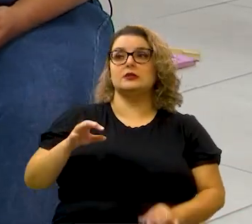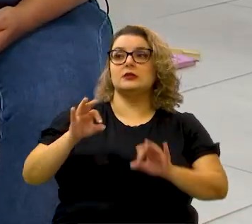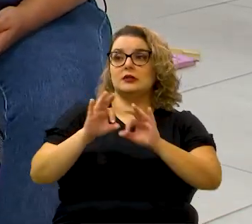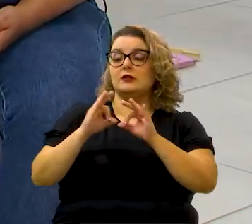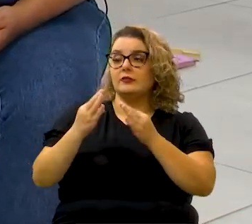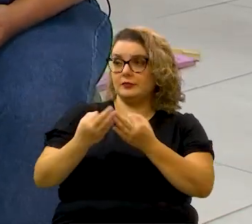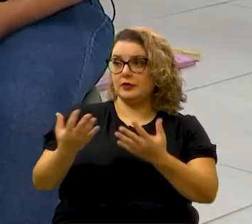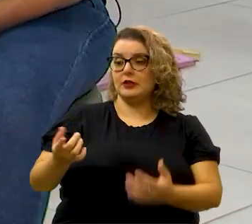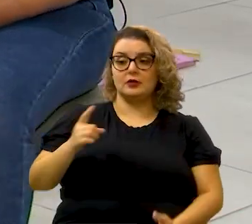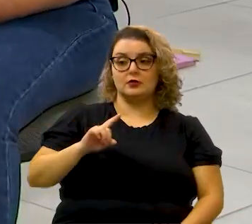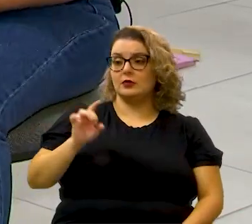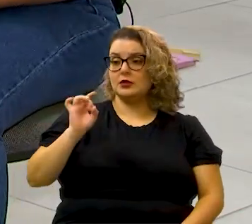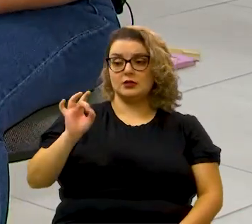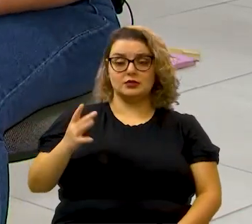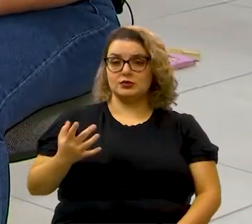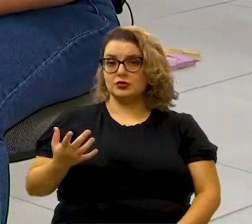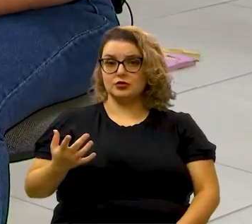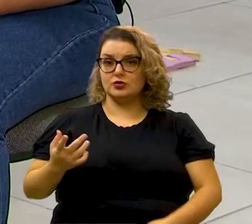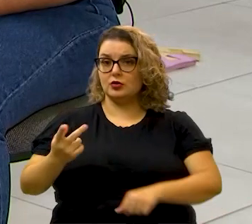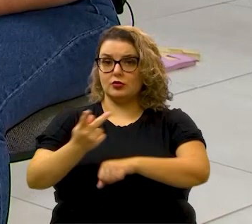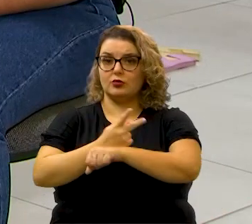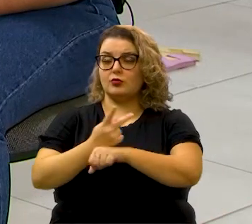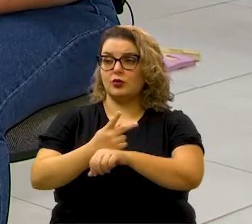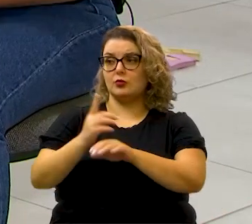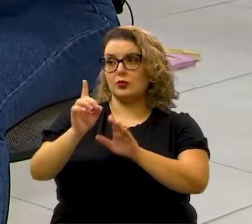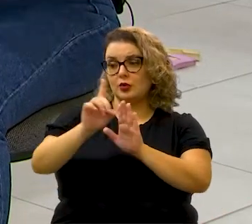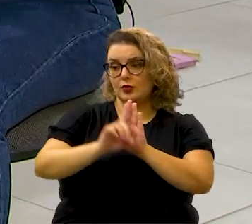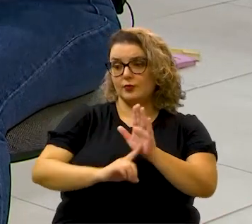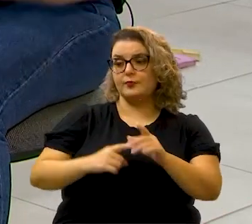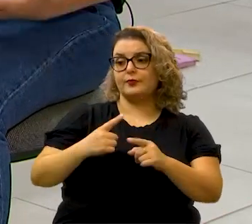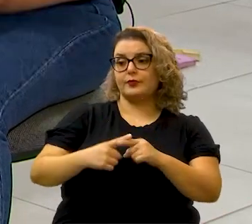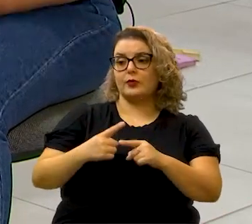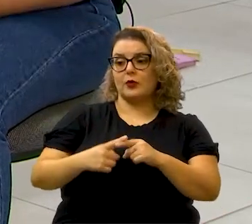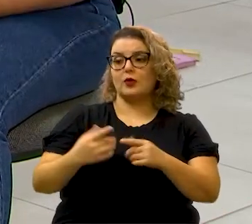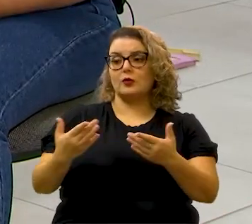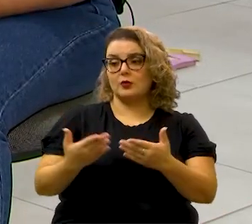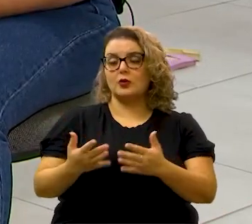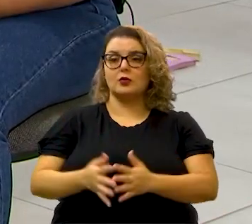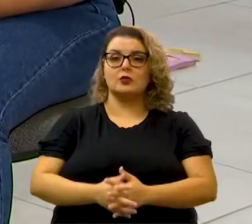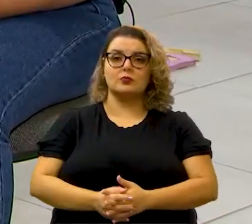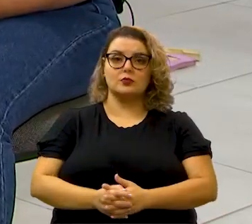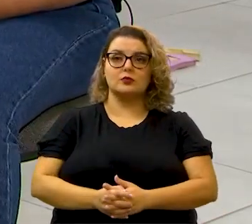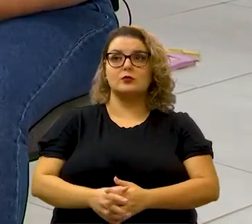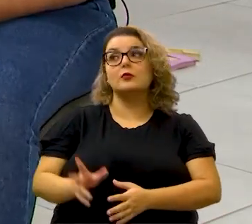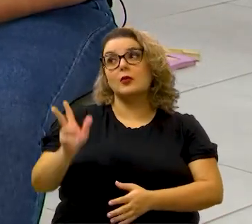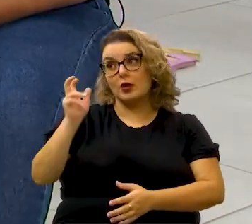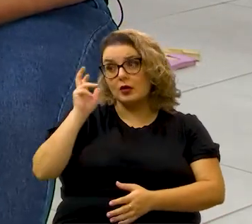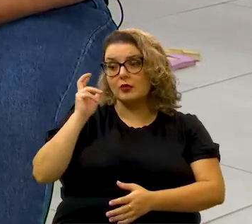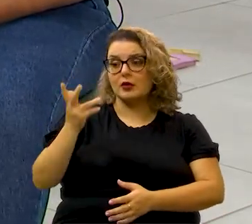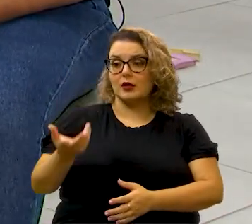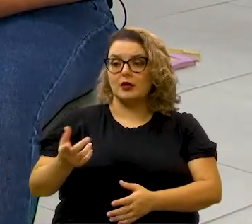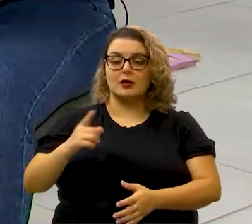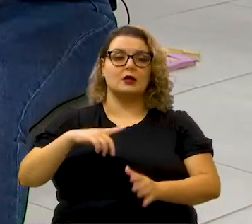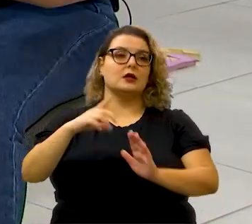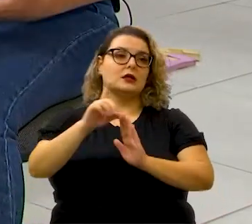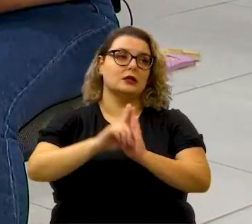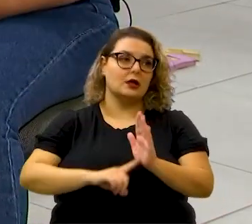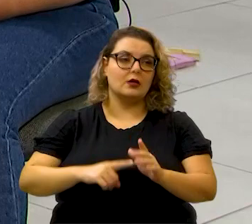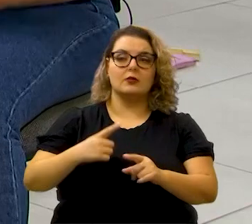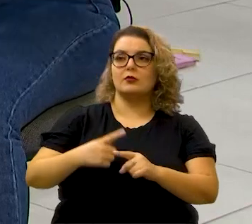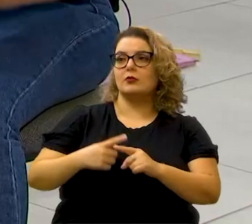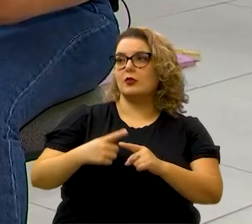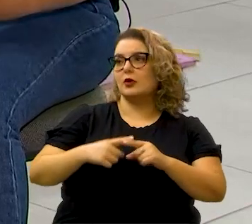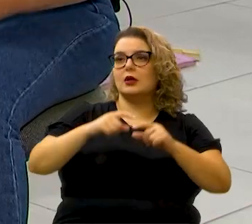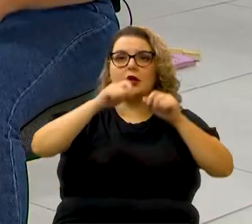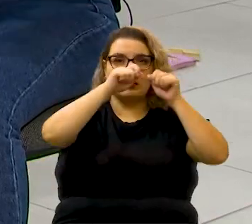gente pensa na questão da família em si, não é só no sentido dela procurar os direitos, porque hoje a gente sempre ouve, né?